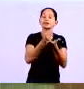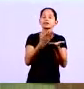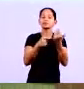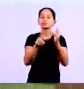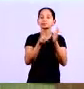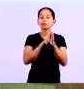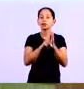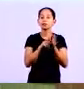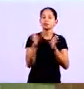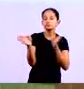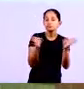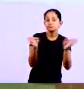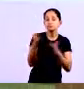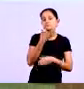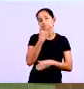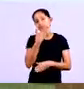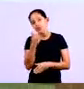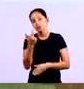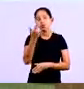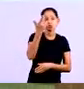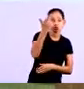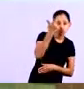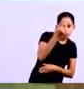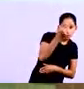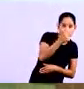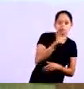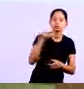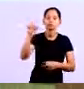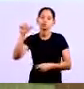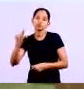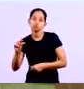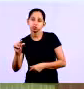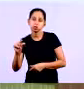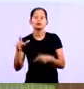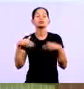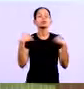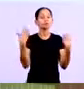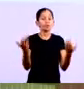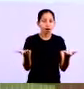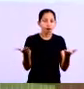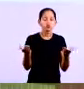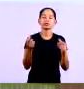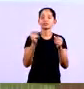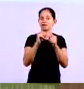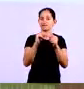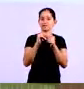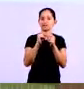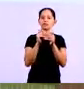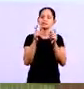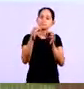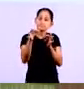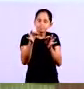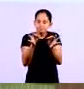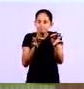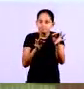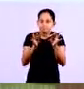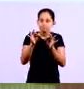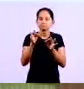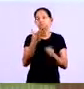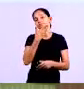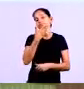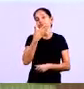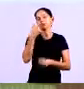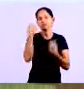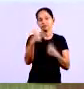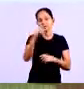principais regimes de tributação, Simples Nacional e lucro presumido. Vocês vão ter que conseguir fazer um link desse para levar a empresa de vocês a melhor informação